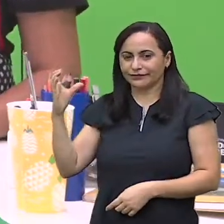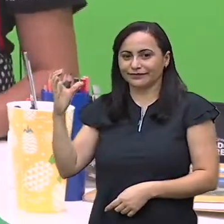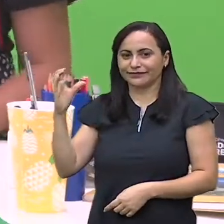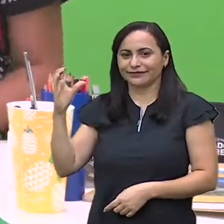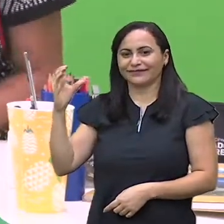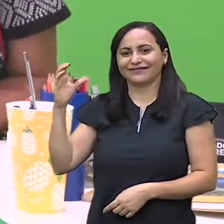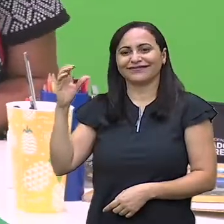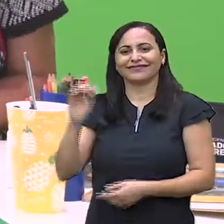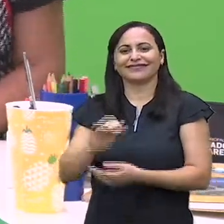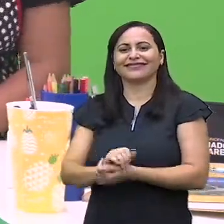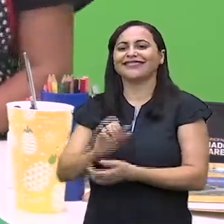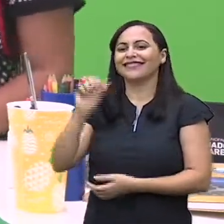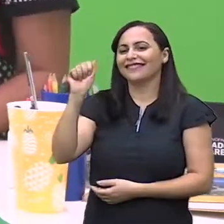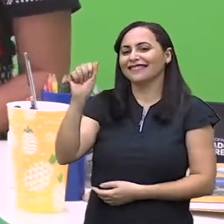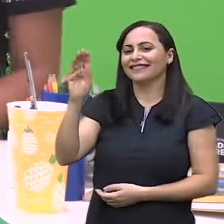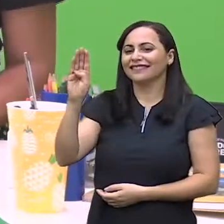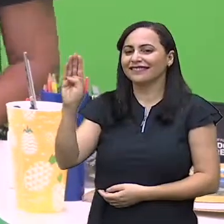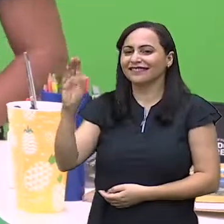D.